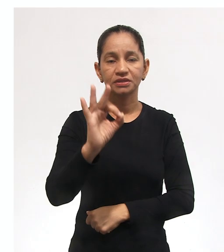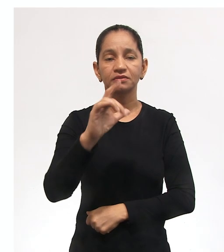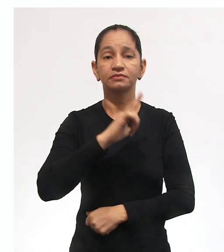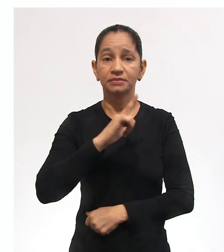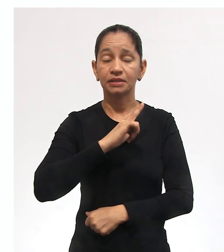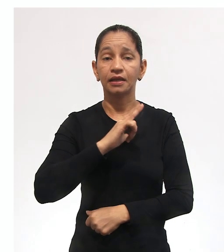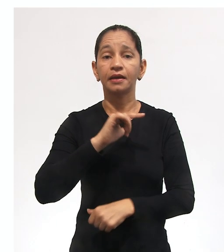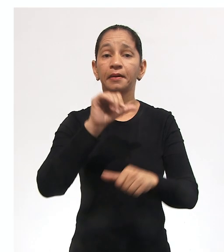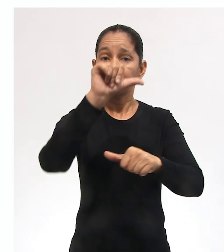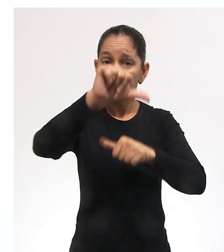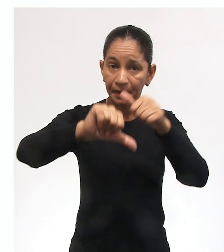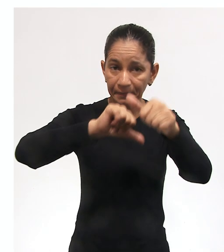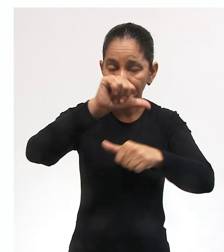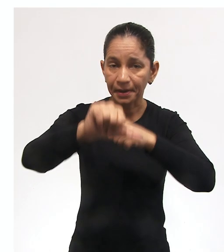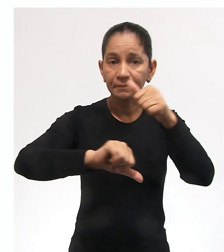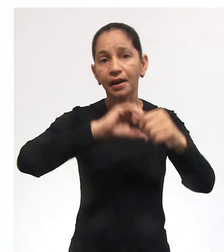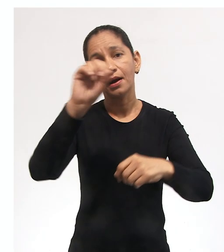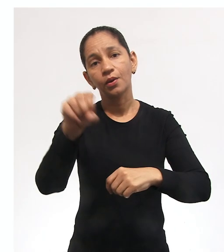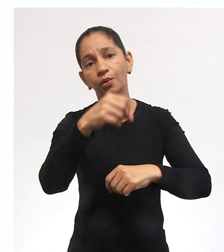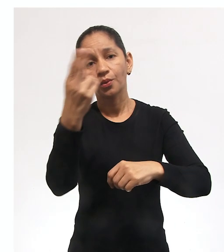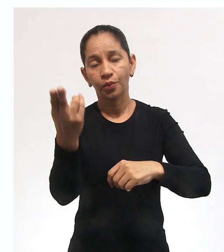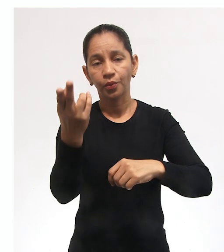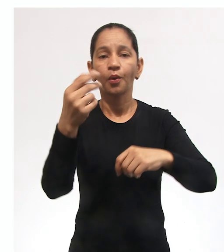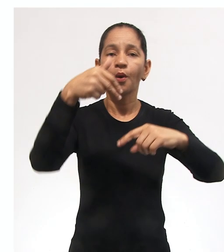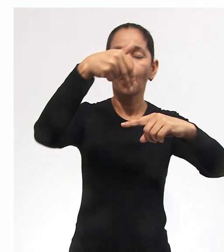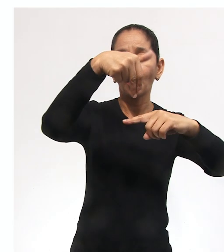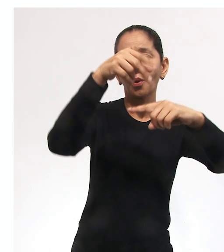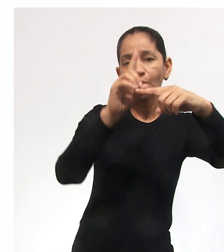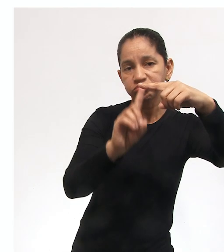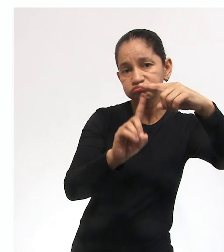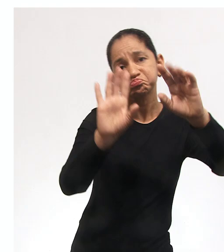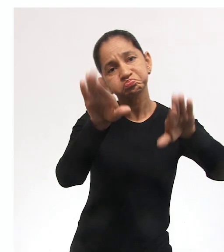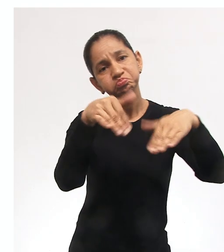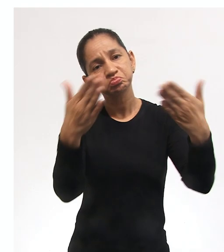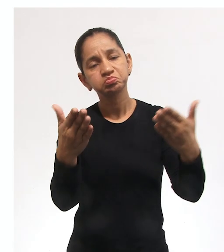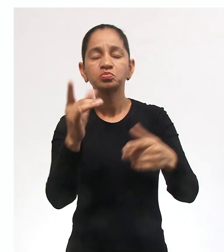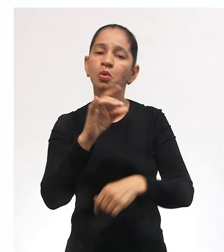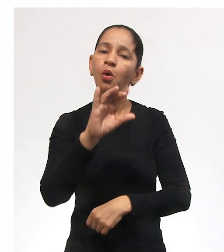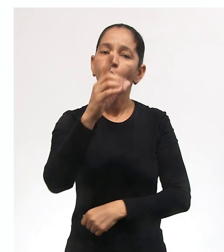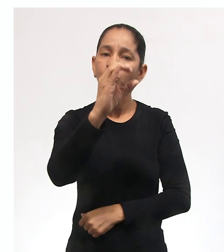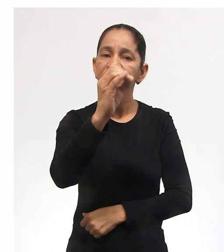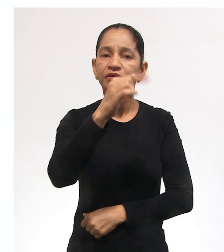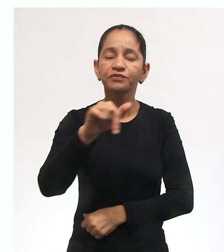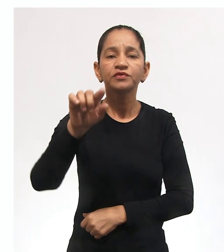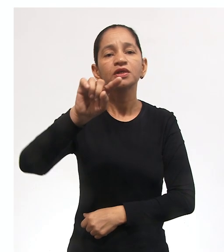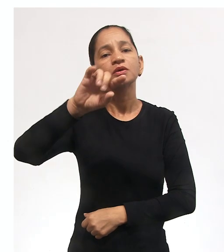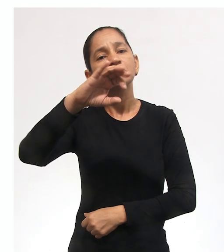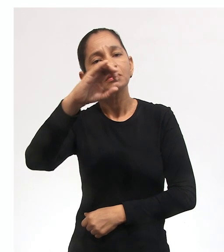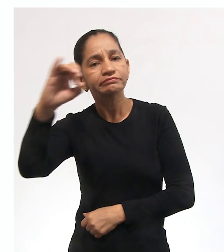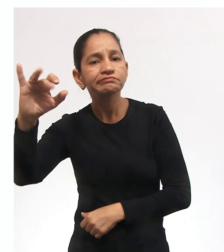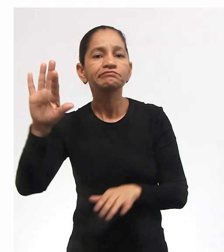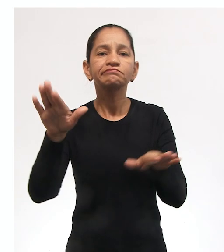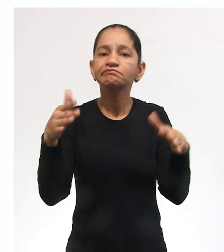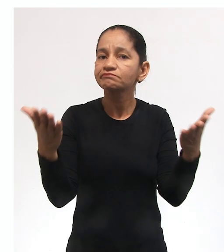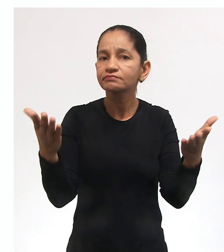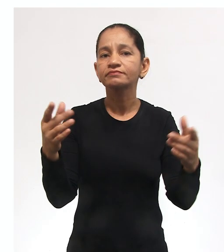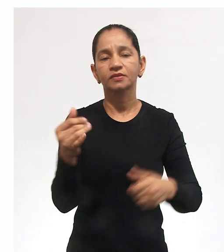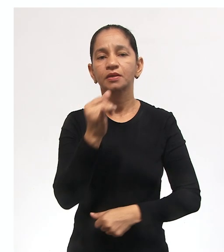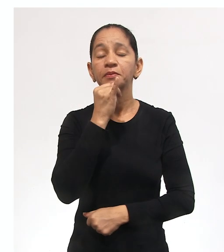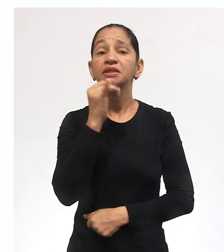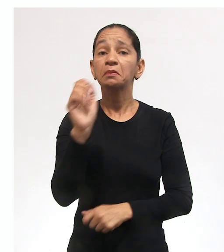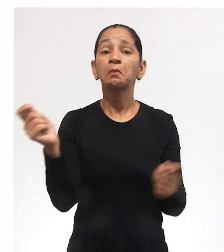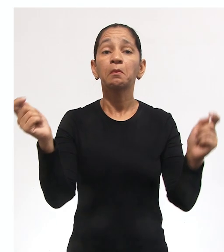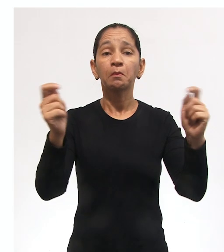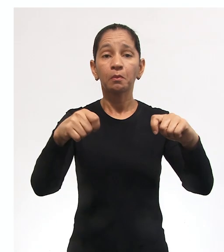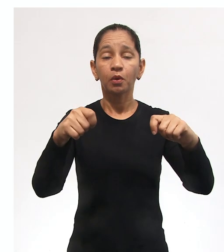precisamos transformar ou em fração ou em número decimal. Aqui eu vou transformar em fração, 75%,